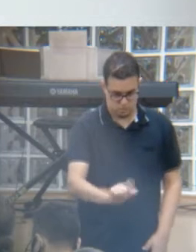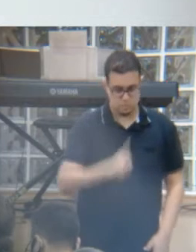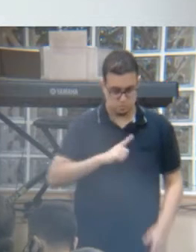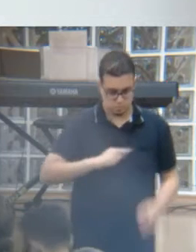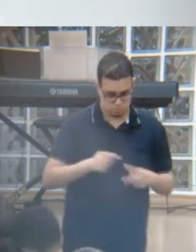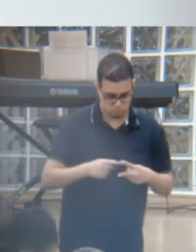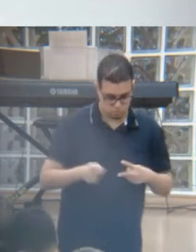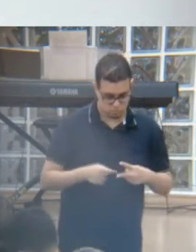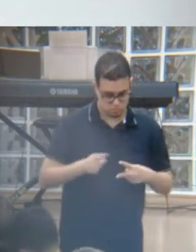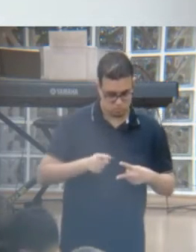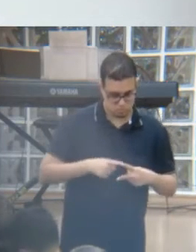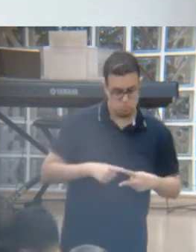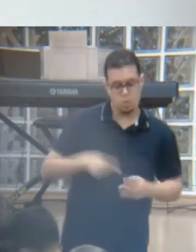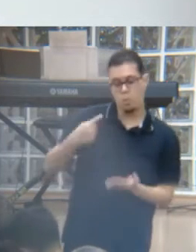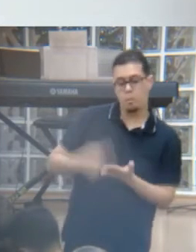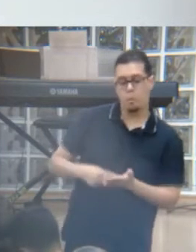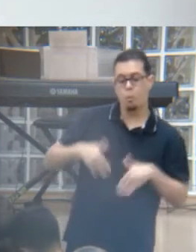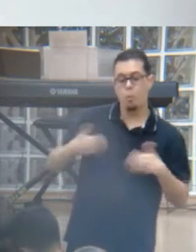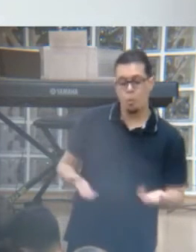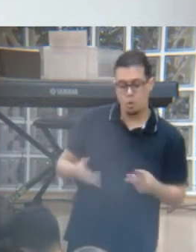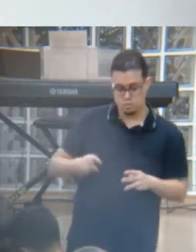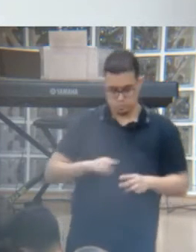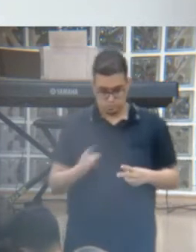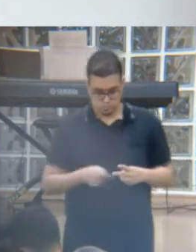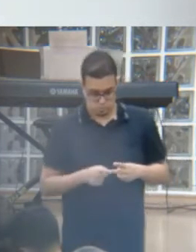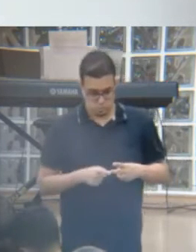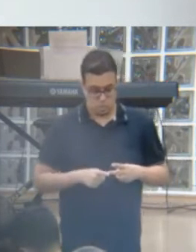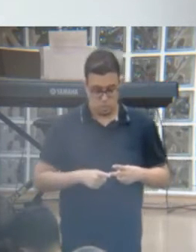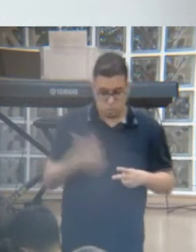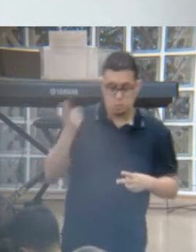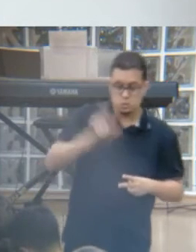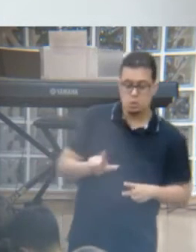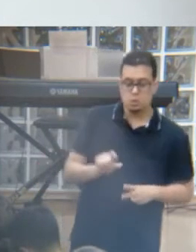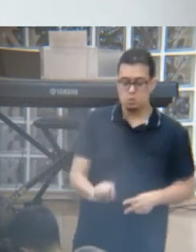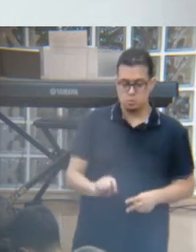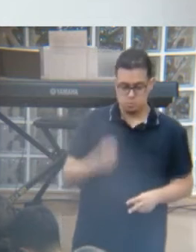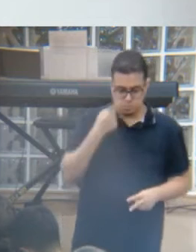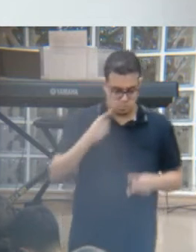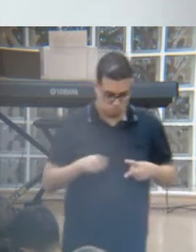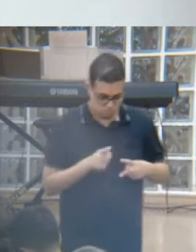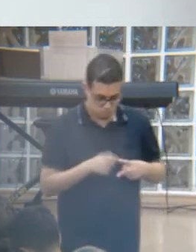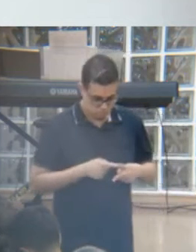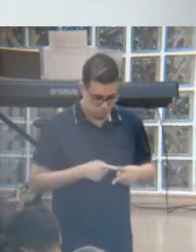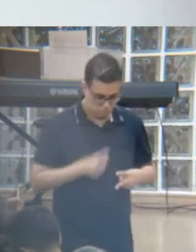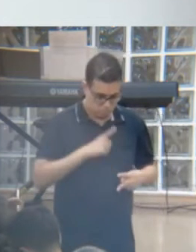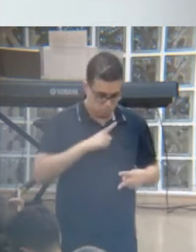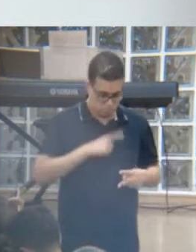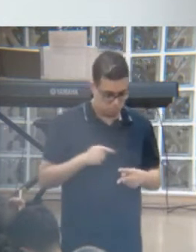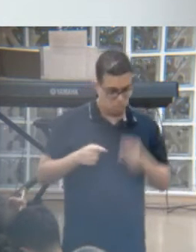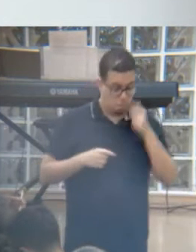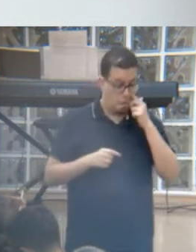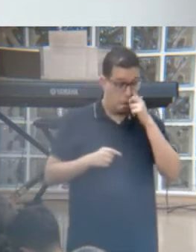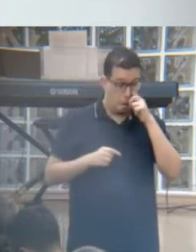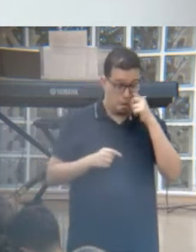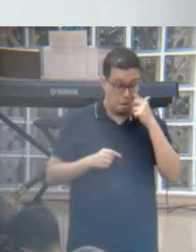na primeira parte, é citada duas partes da aliança. A primeira é a